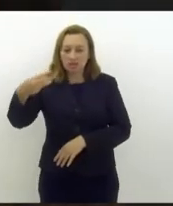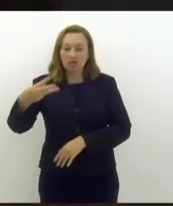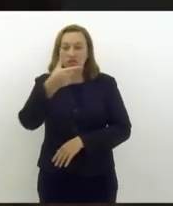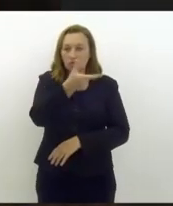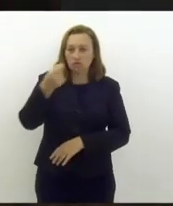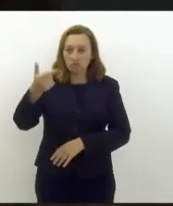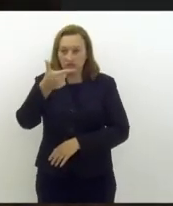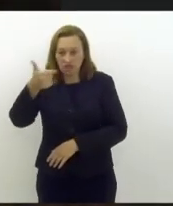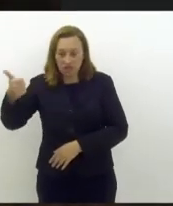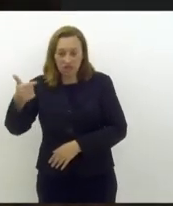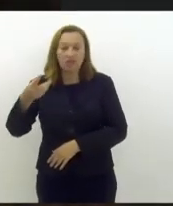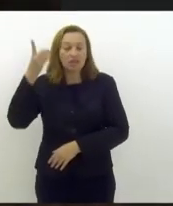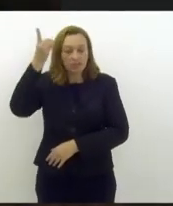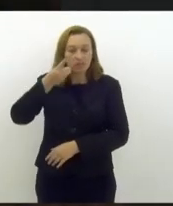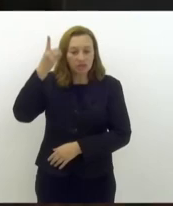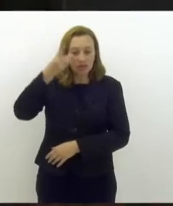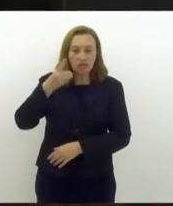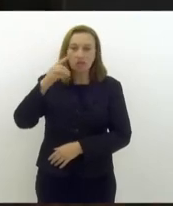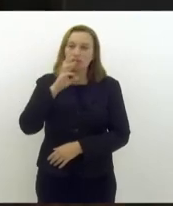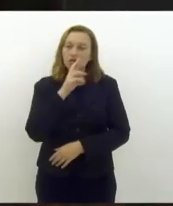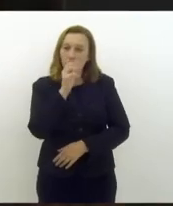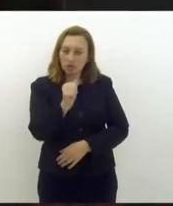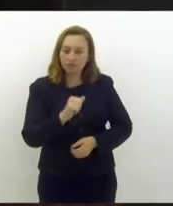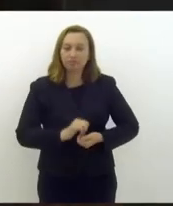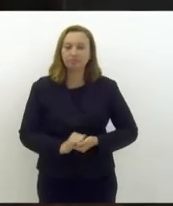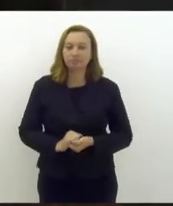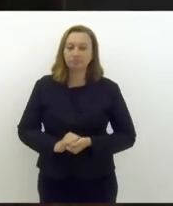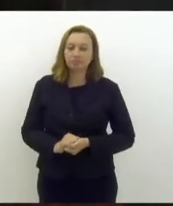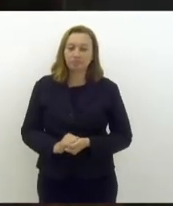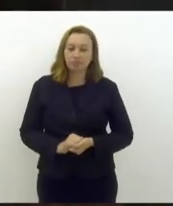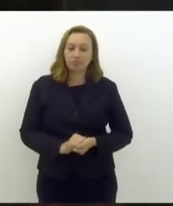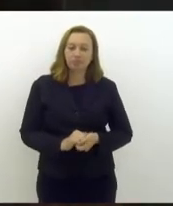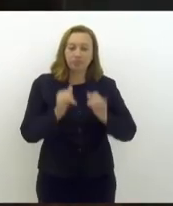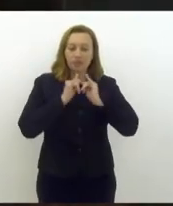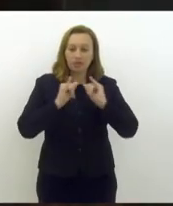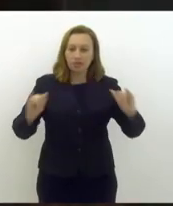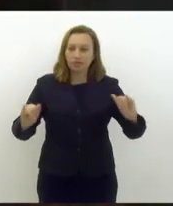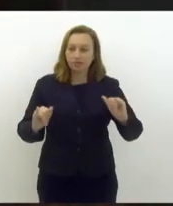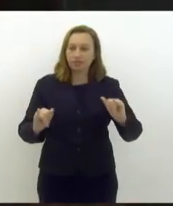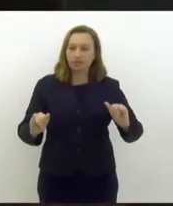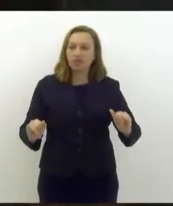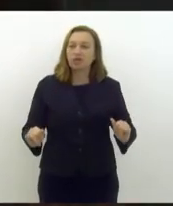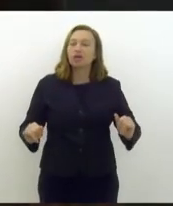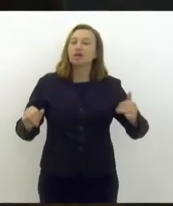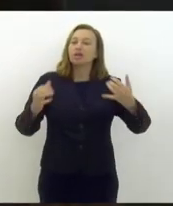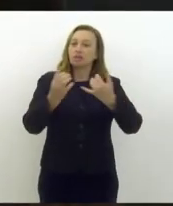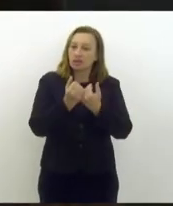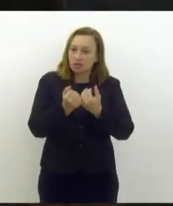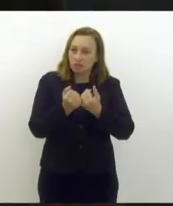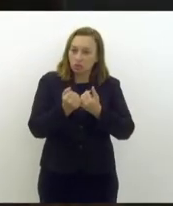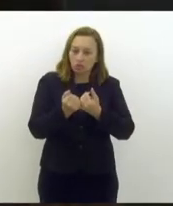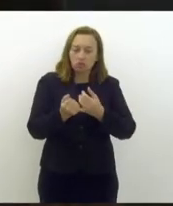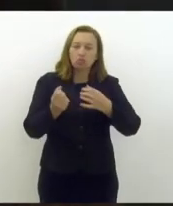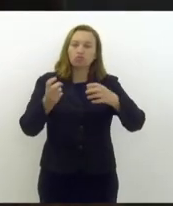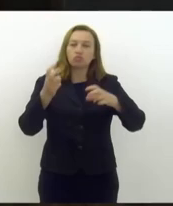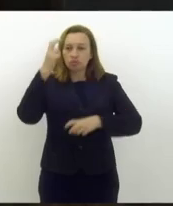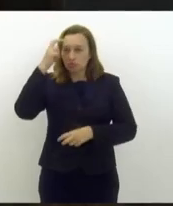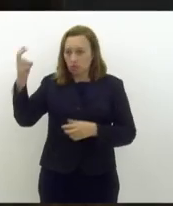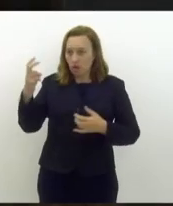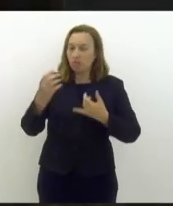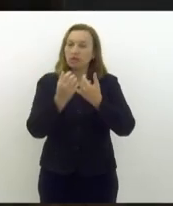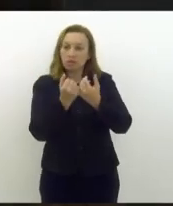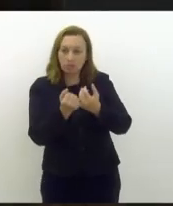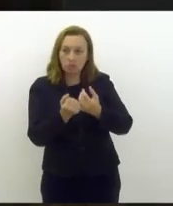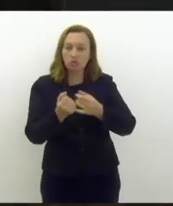2023 de autoria Deputado Rodrigo Amorim que declara patrimônio cultural imaterial do Estado do Rio de Janeiro